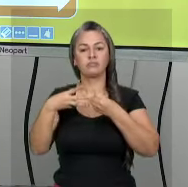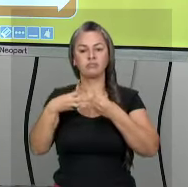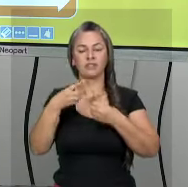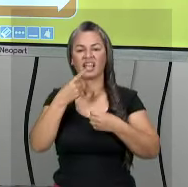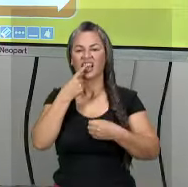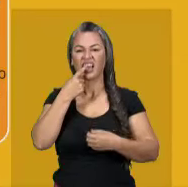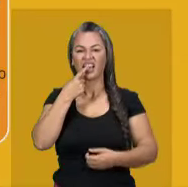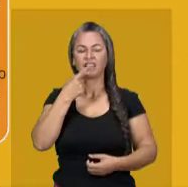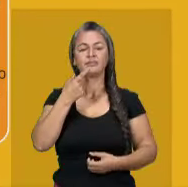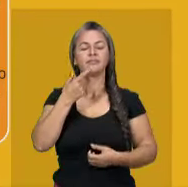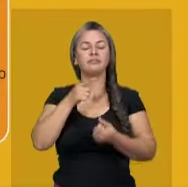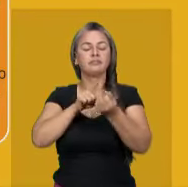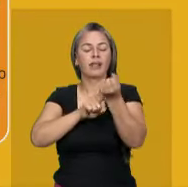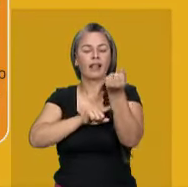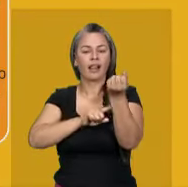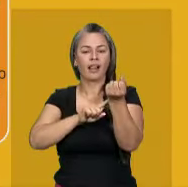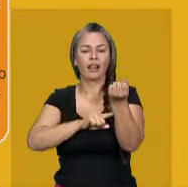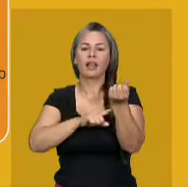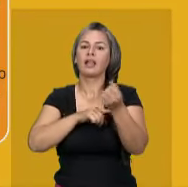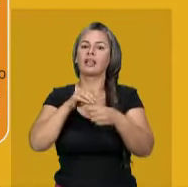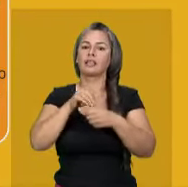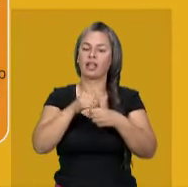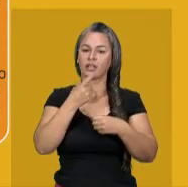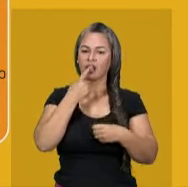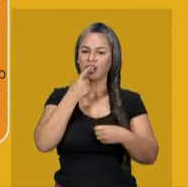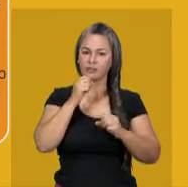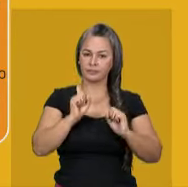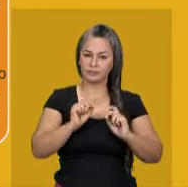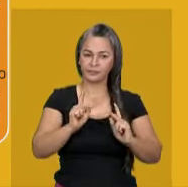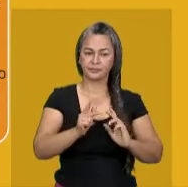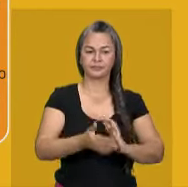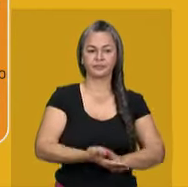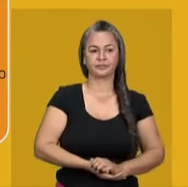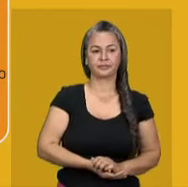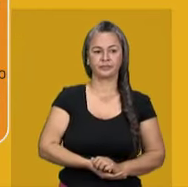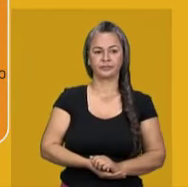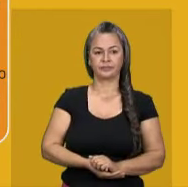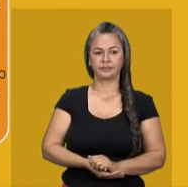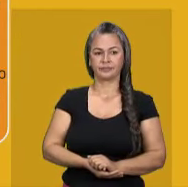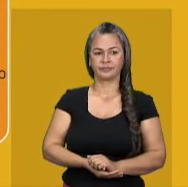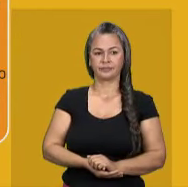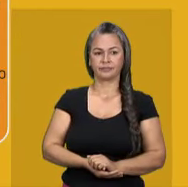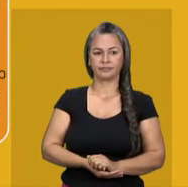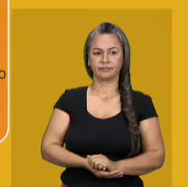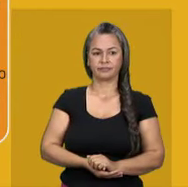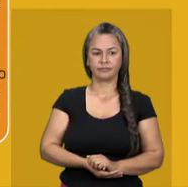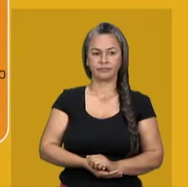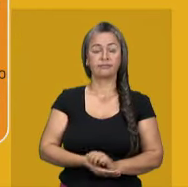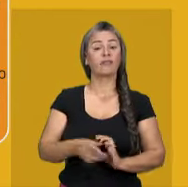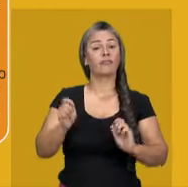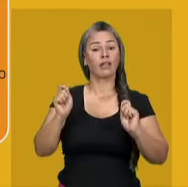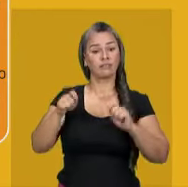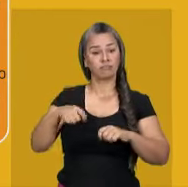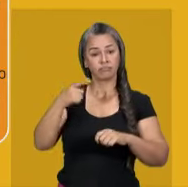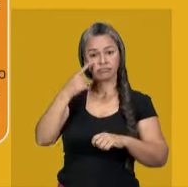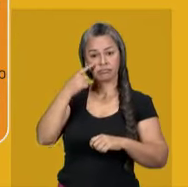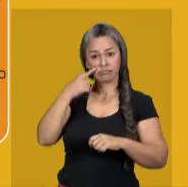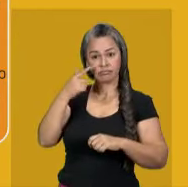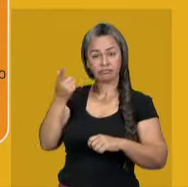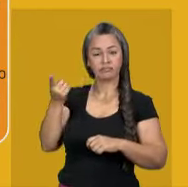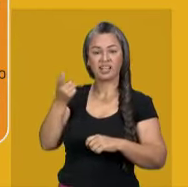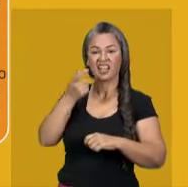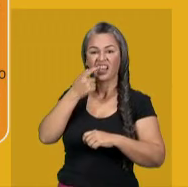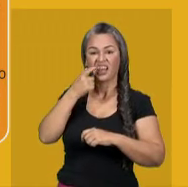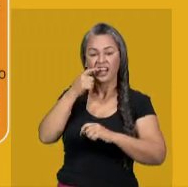O esqueleto também é um sistema de alavancas que, movimentada pelos músculos,